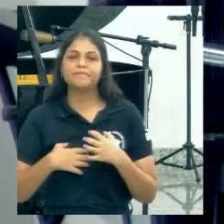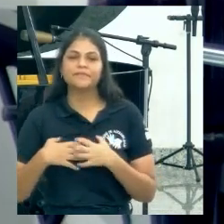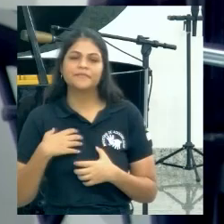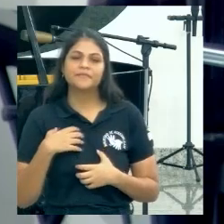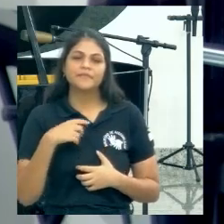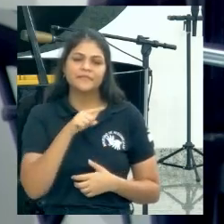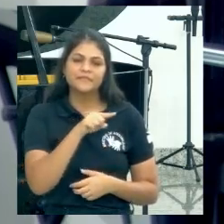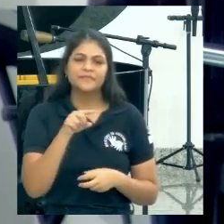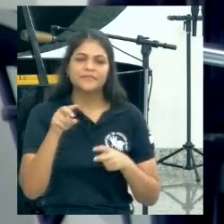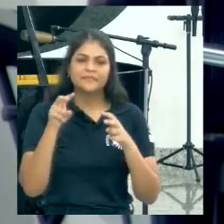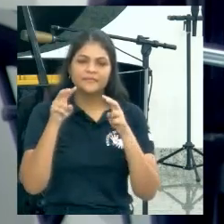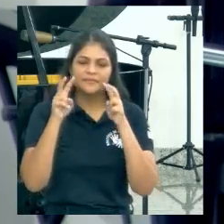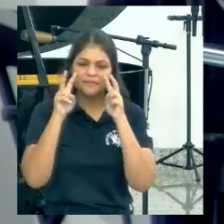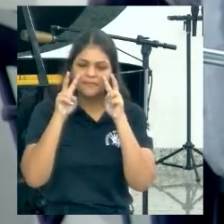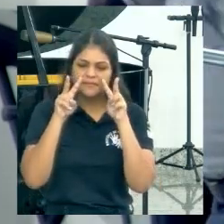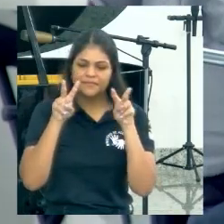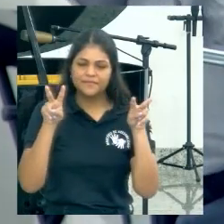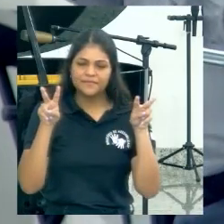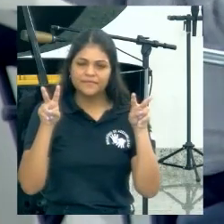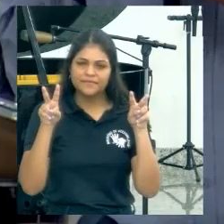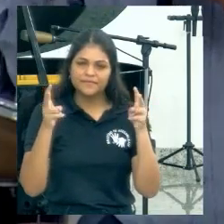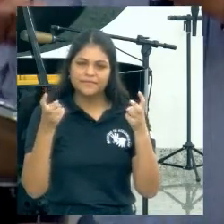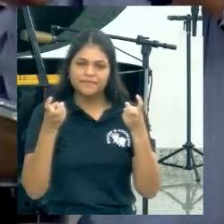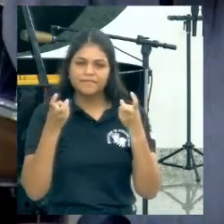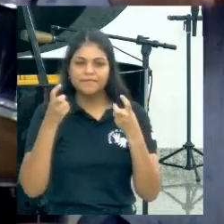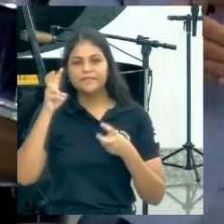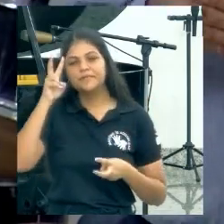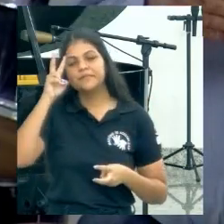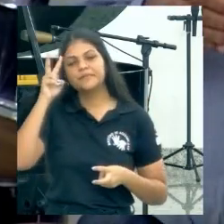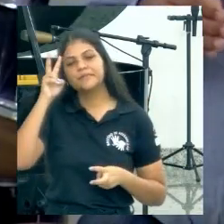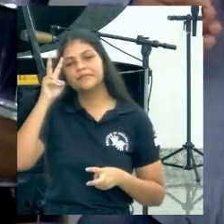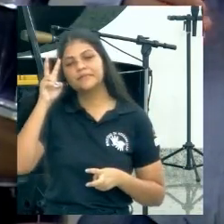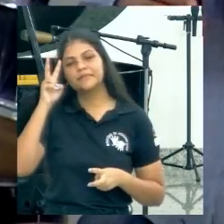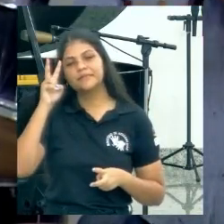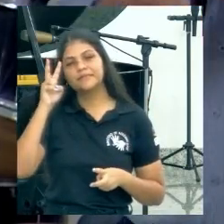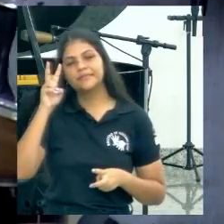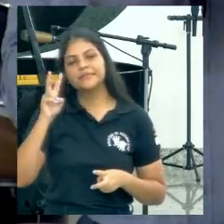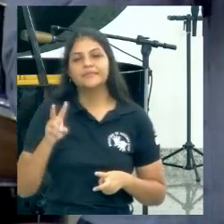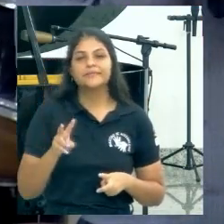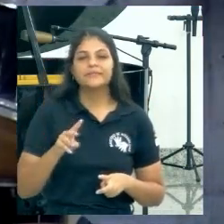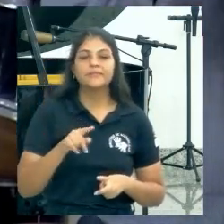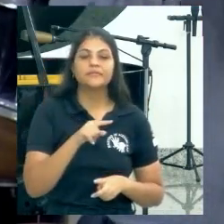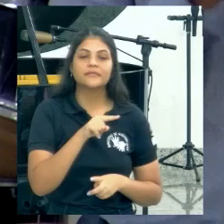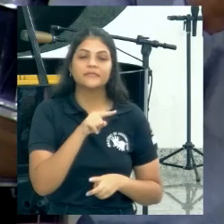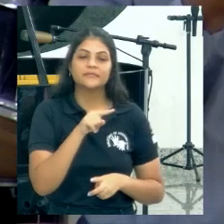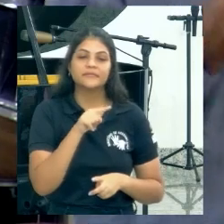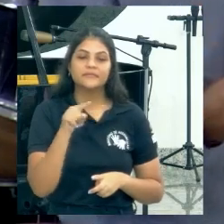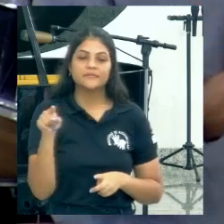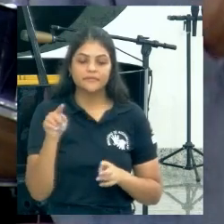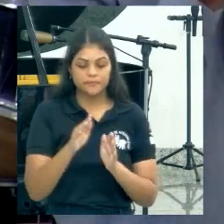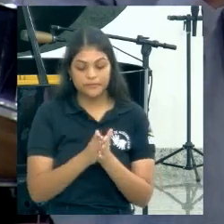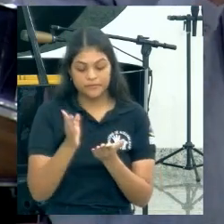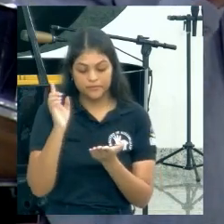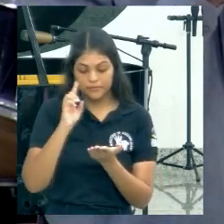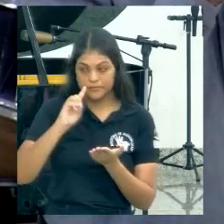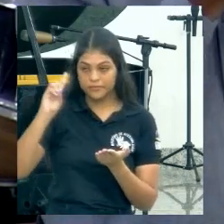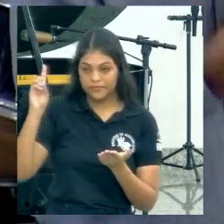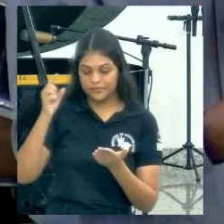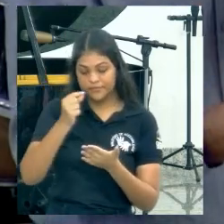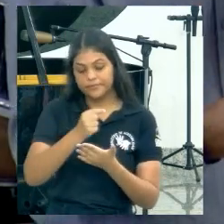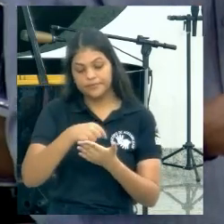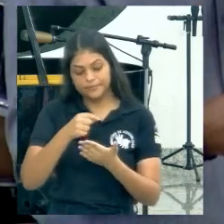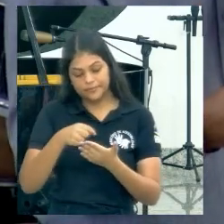consegue lembrar, ou vou fazer essa pergunta de uma outra forma, qual é o texto bíblico escrito